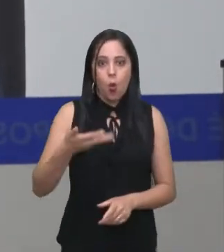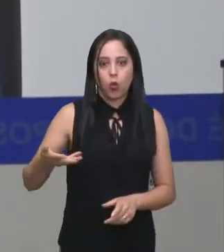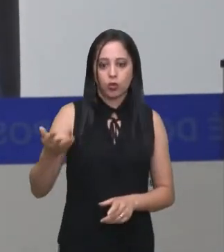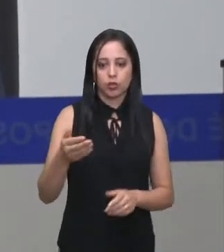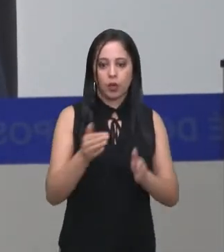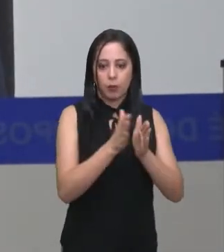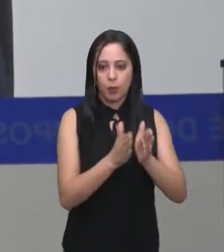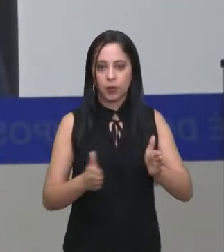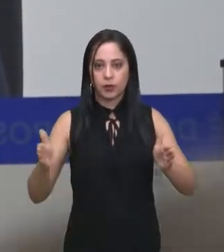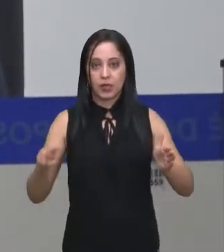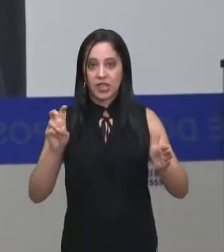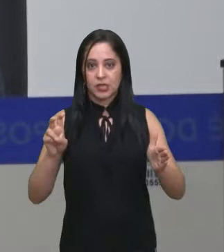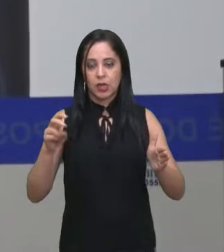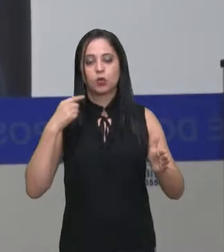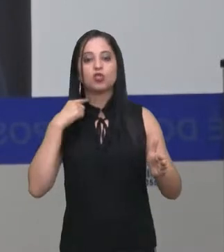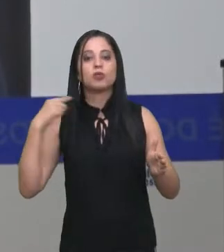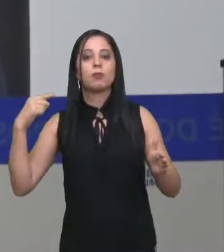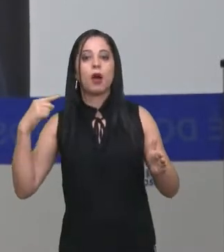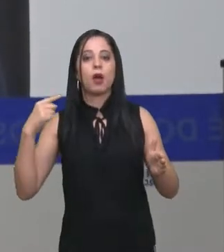5/5/2022.